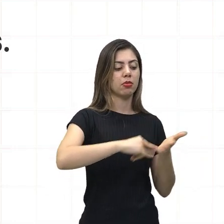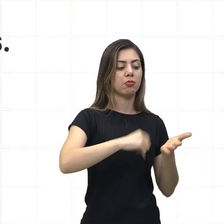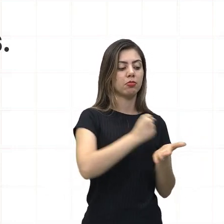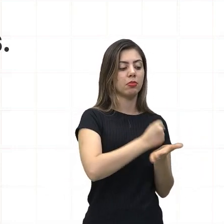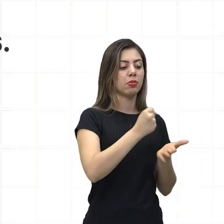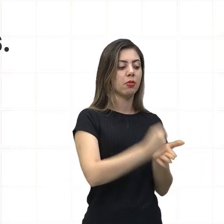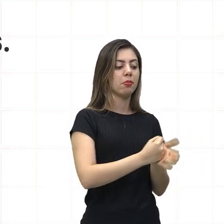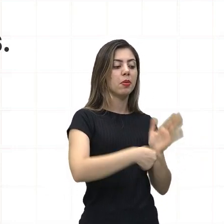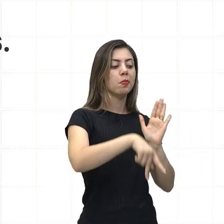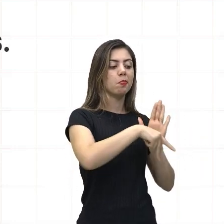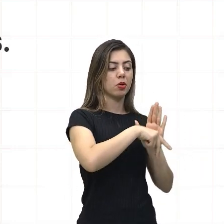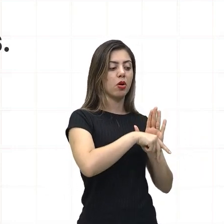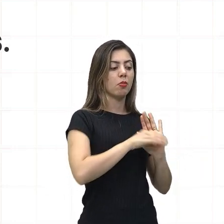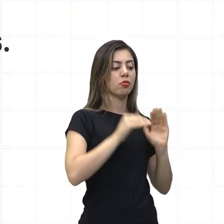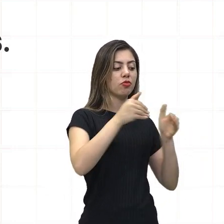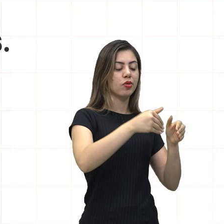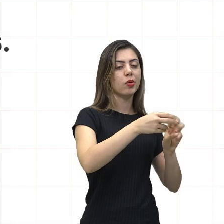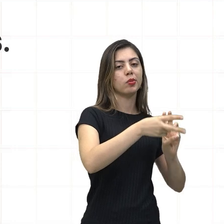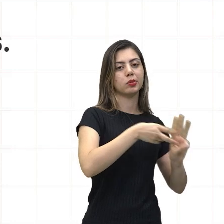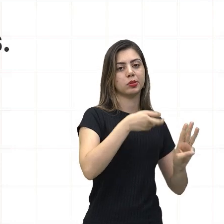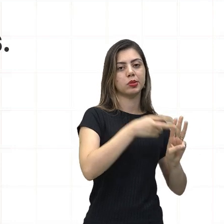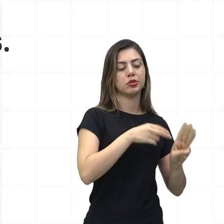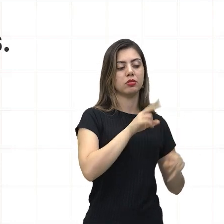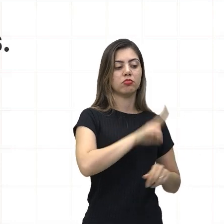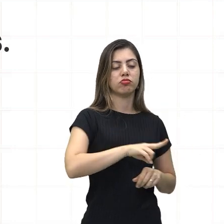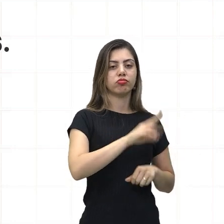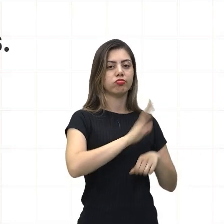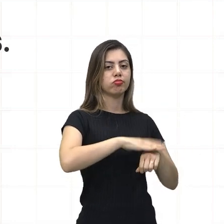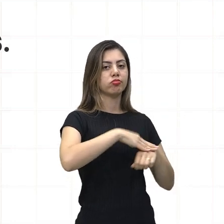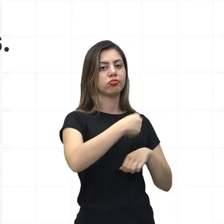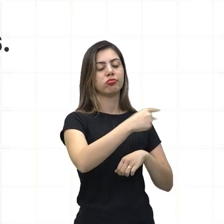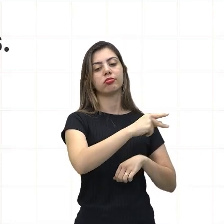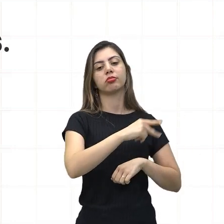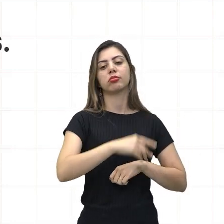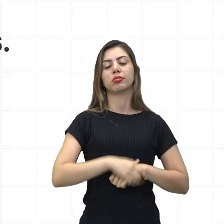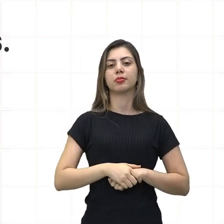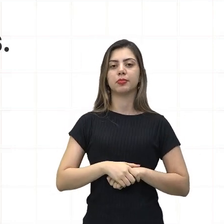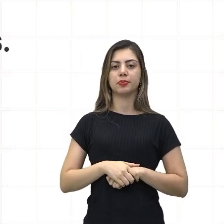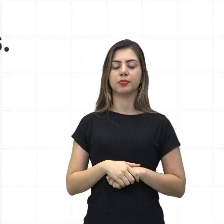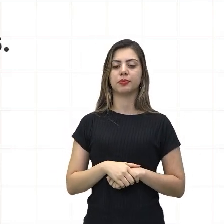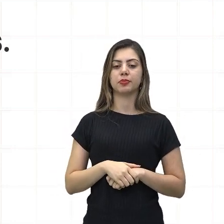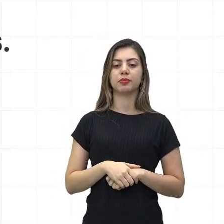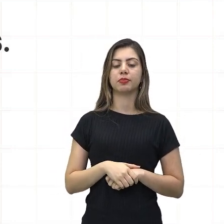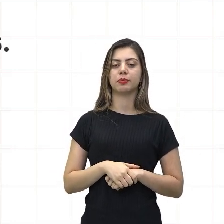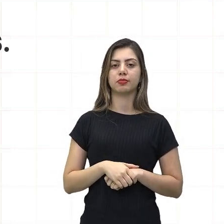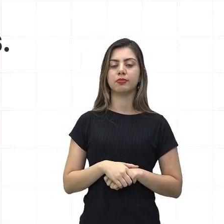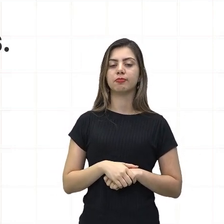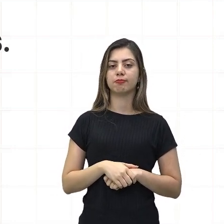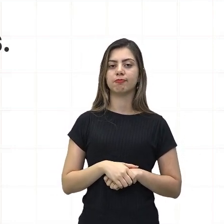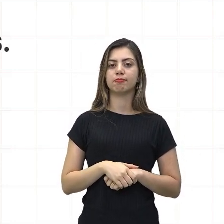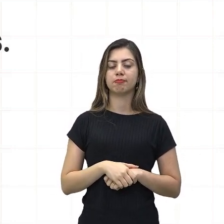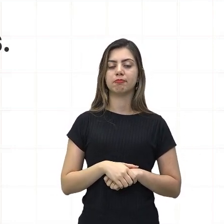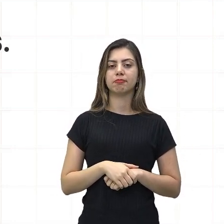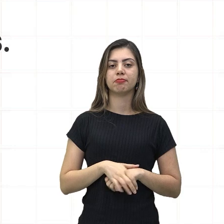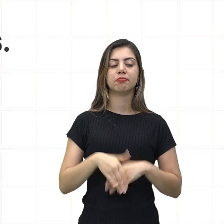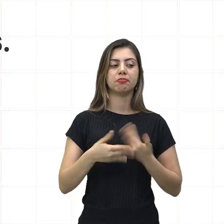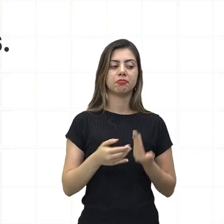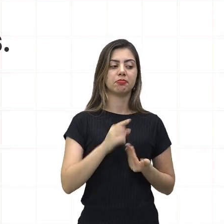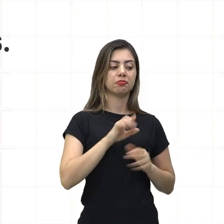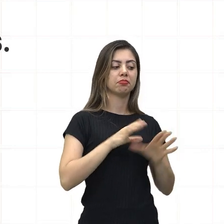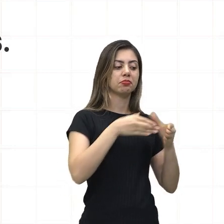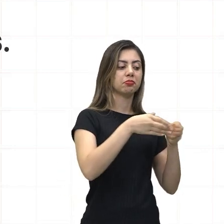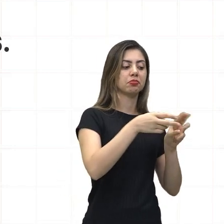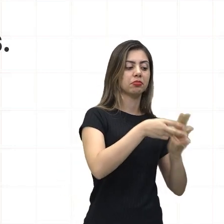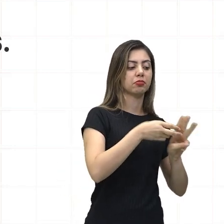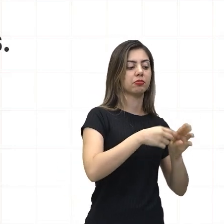à posse permanente e usufruto exclusivo dos povos indígenas.